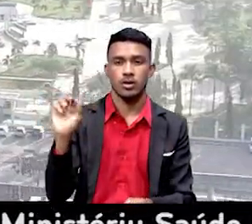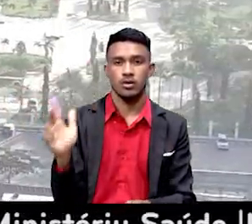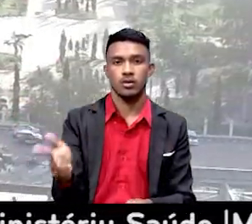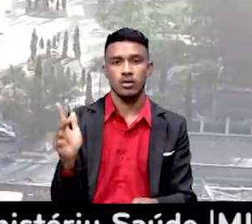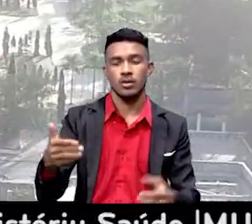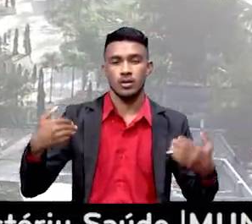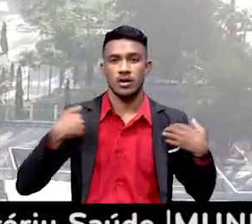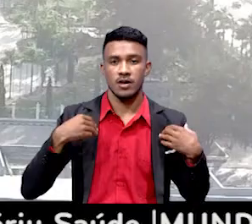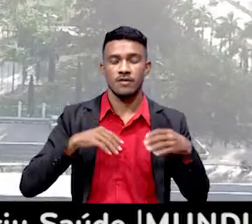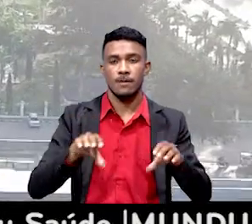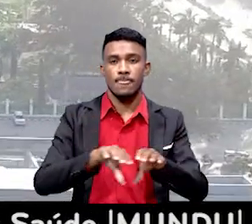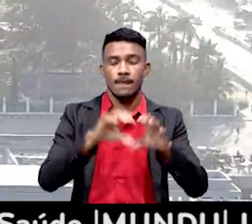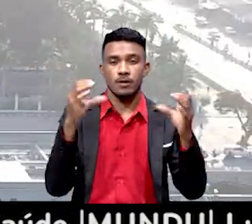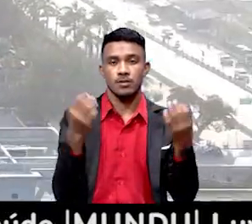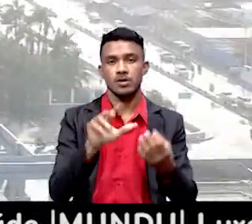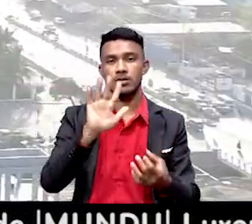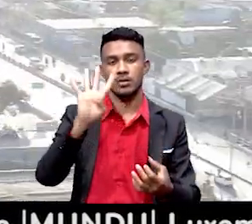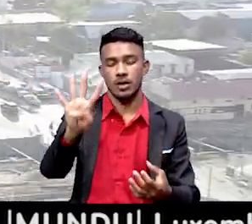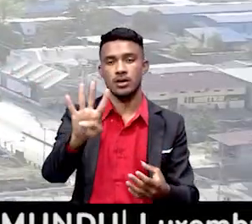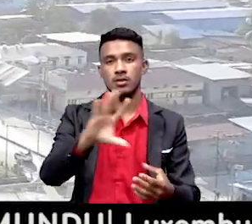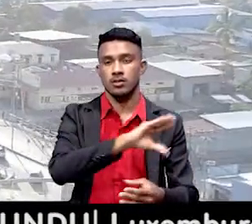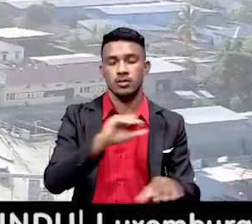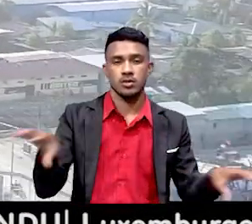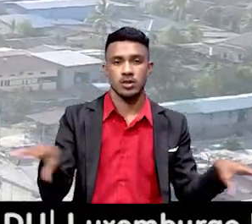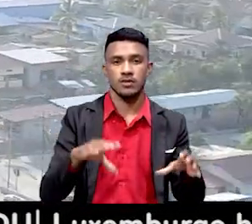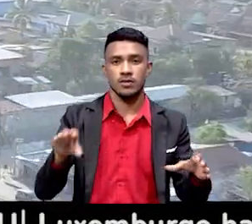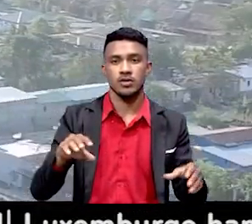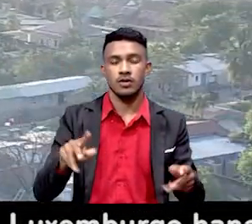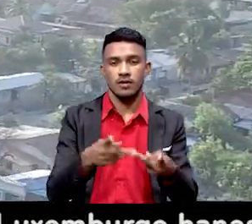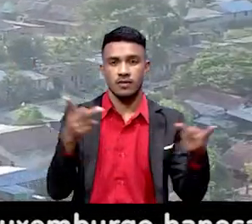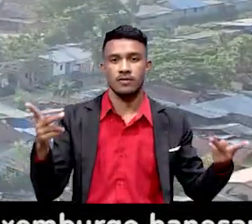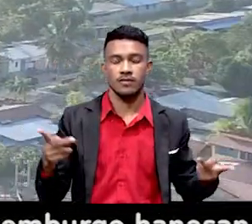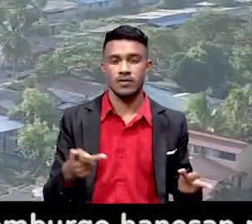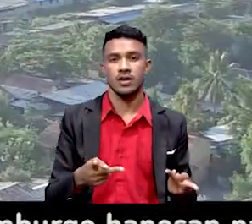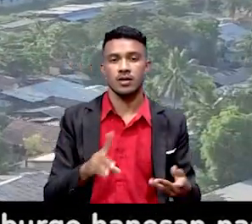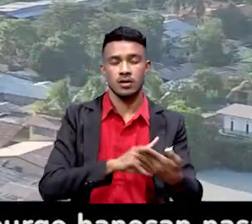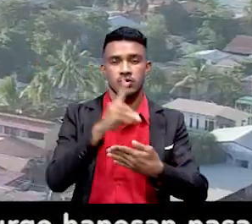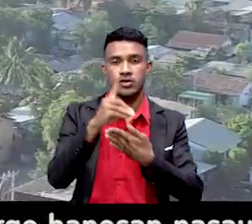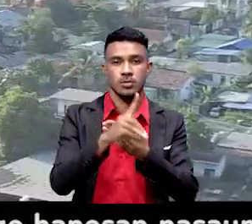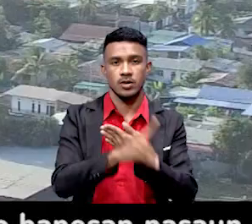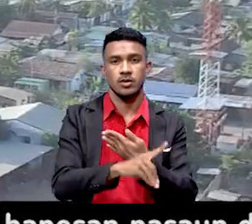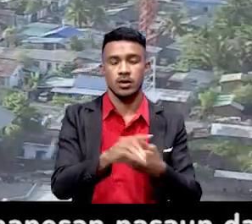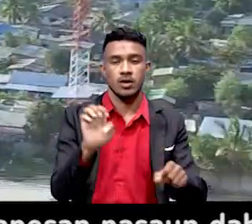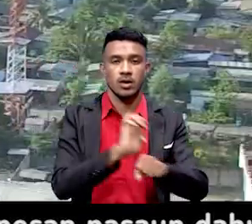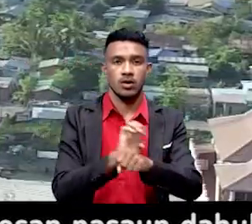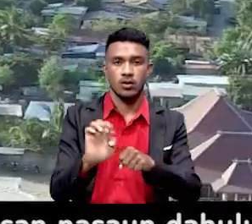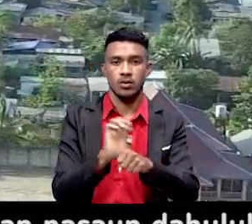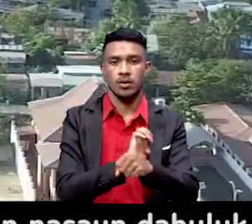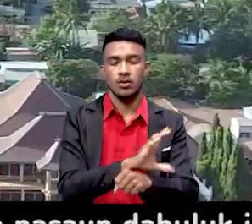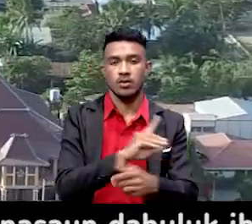Iha Pilar Hat, quadro institucional, capital social, desenvolvimento econômico,